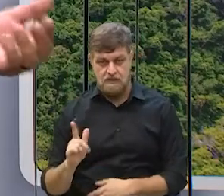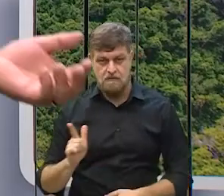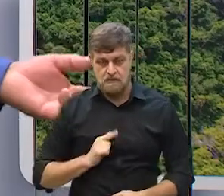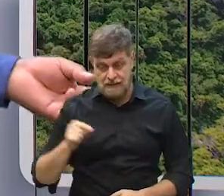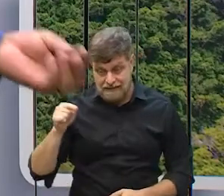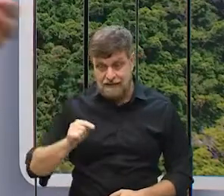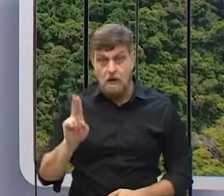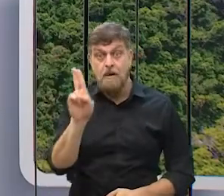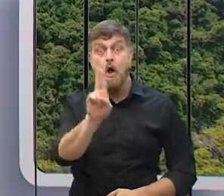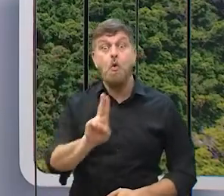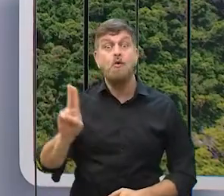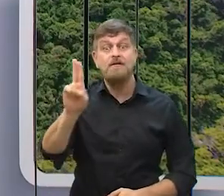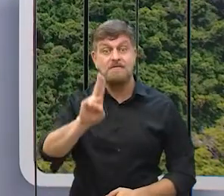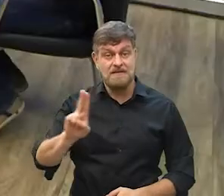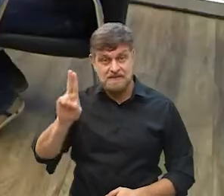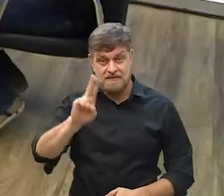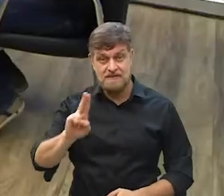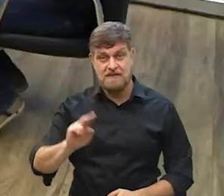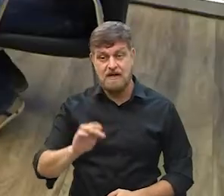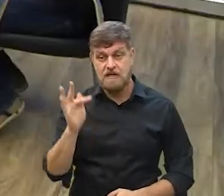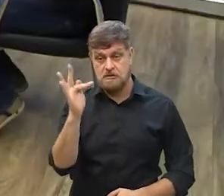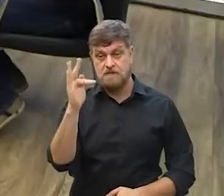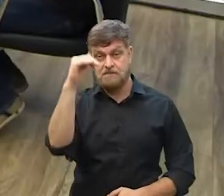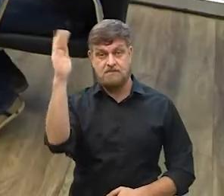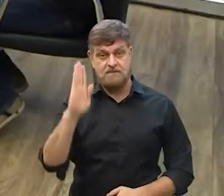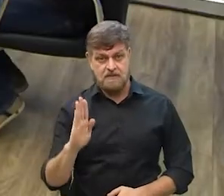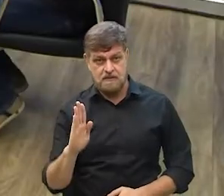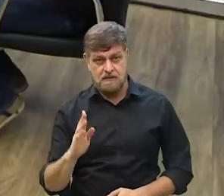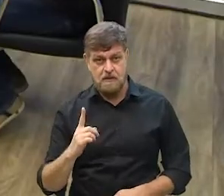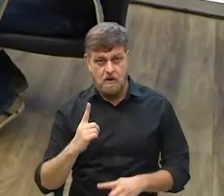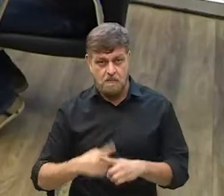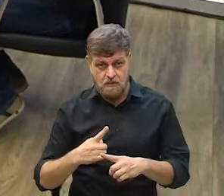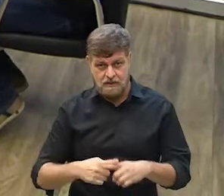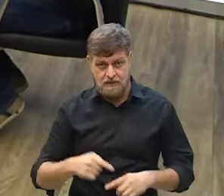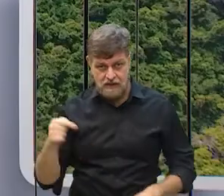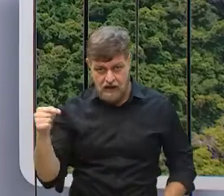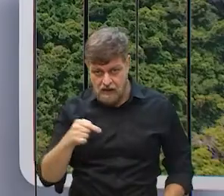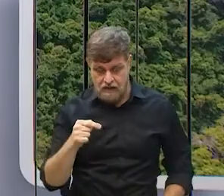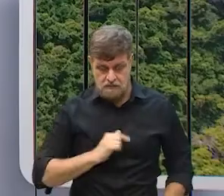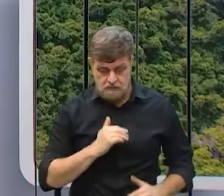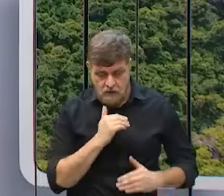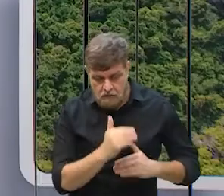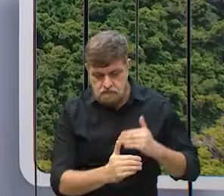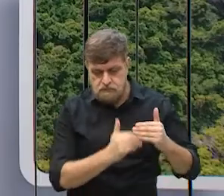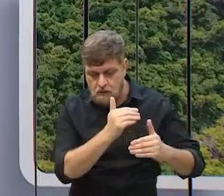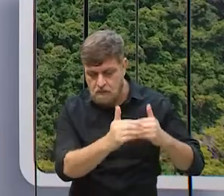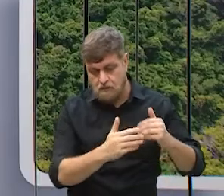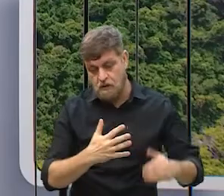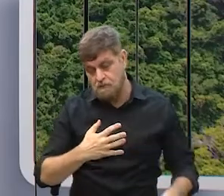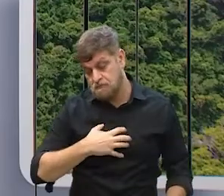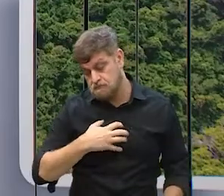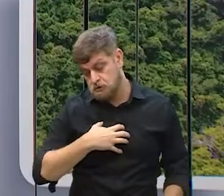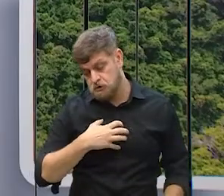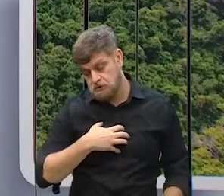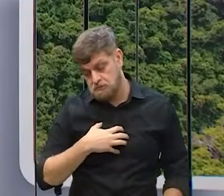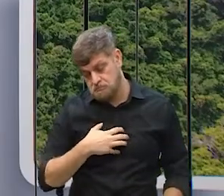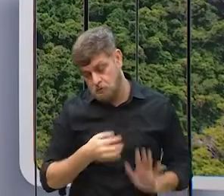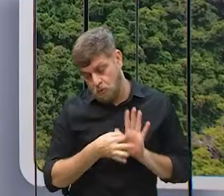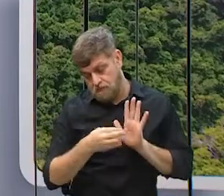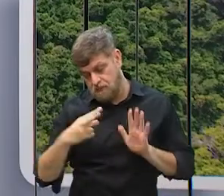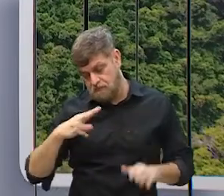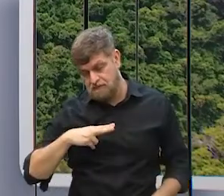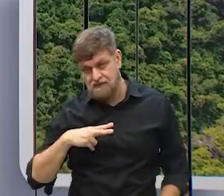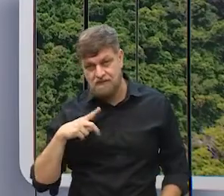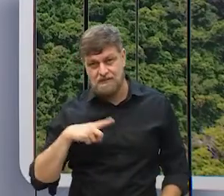uma universidade federal ali na região, não é? Porque você só faz desenvolvimento, no meu modo de entender, quando tem